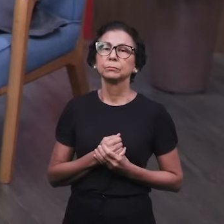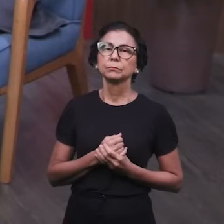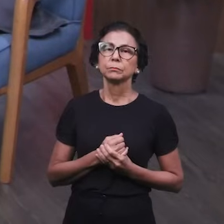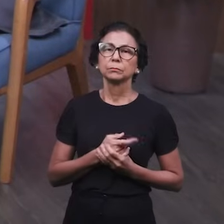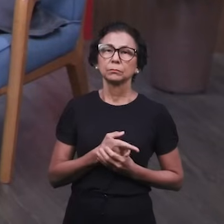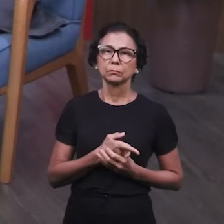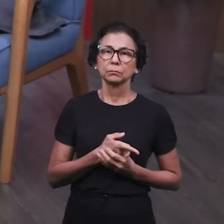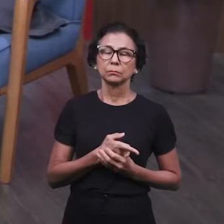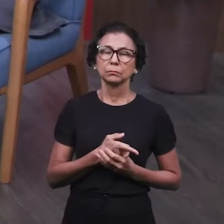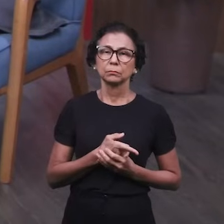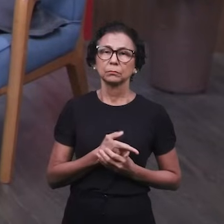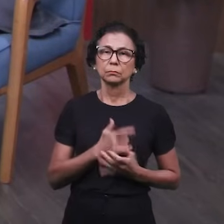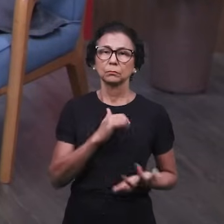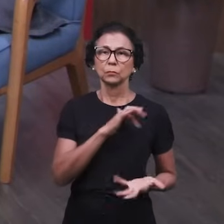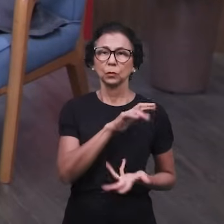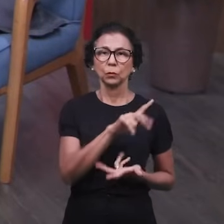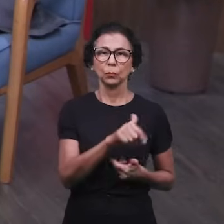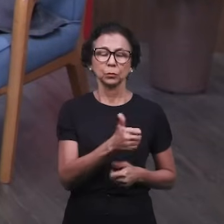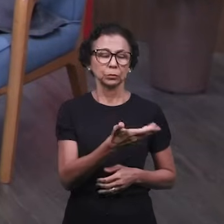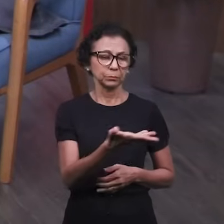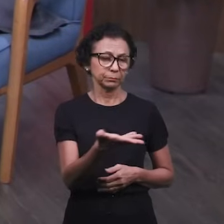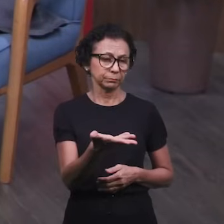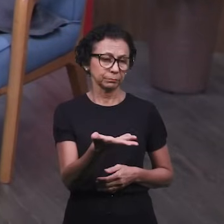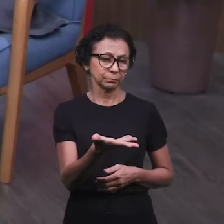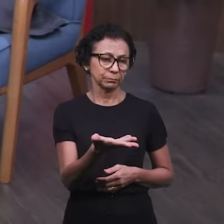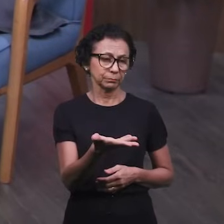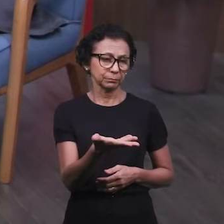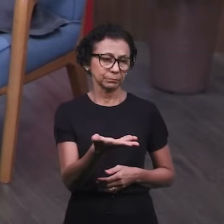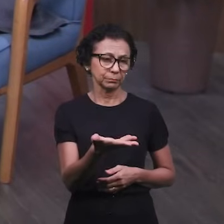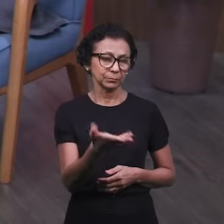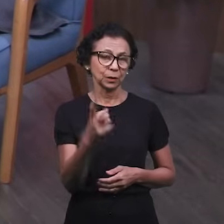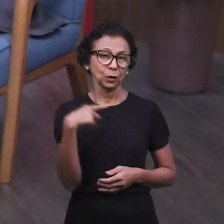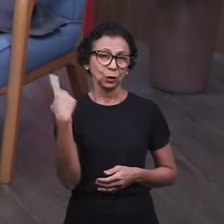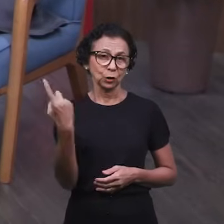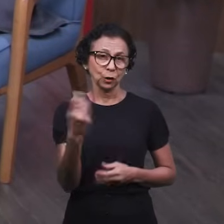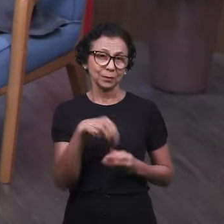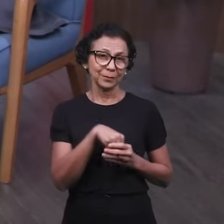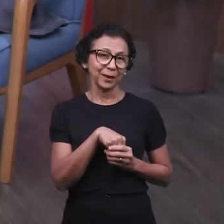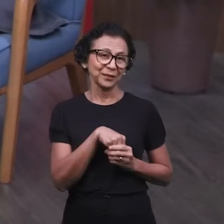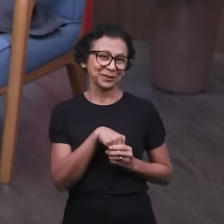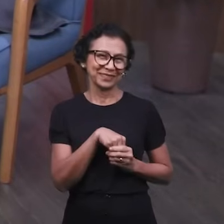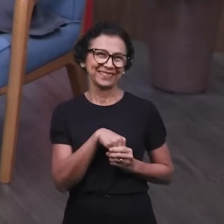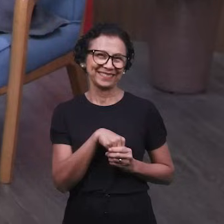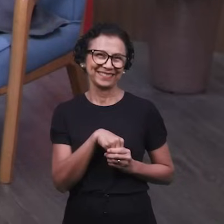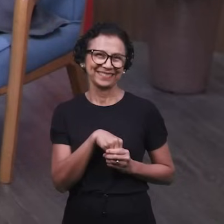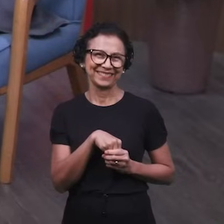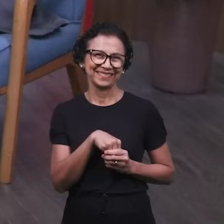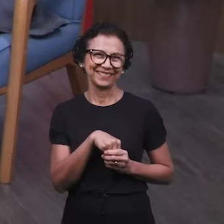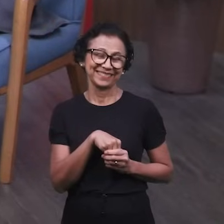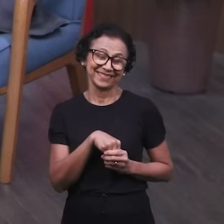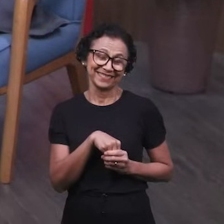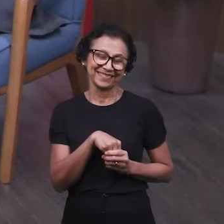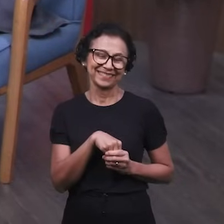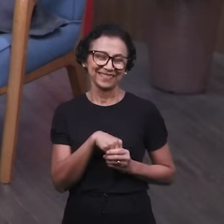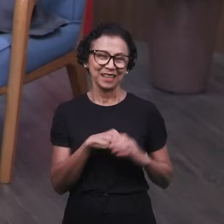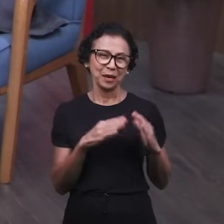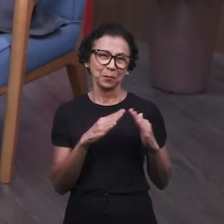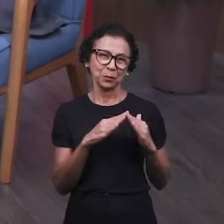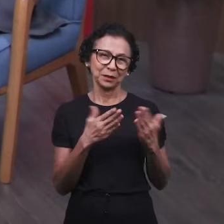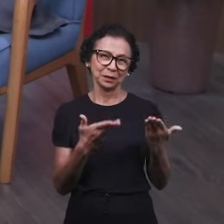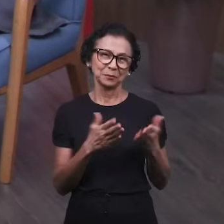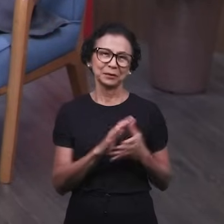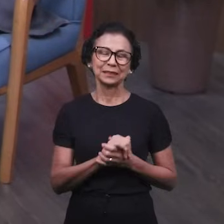Estamos, quer dizer, o mundo está indo, né? Que o mundo está indo. Nós, como, por enquanto, habitantes dessa realidade aqui.